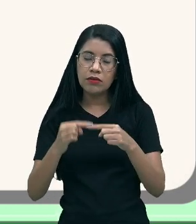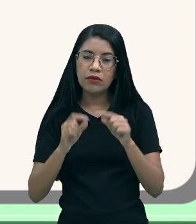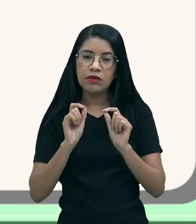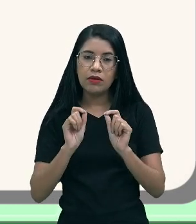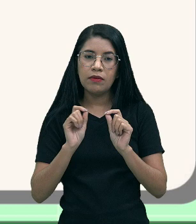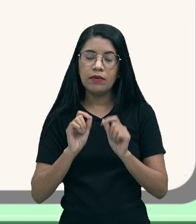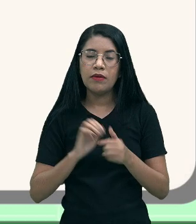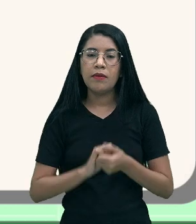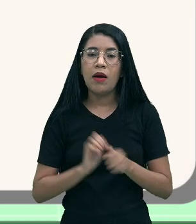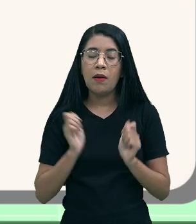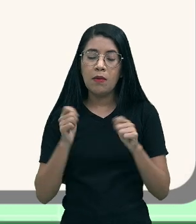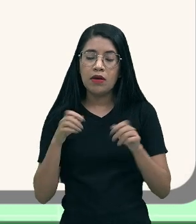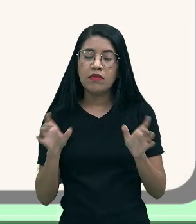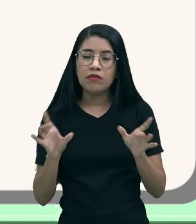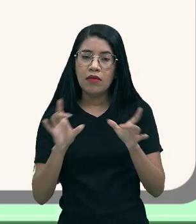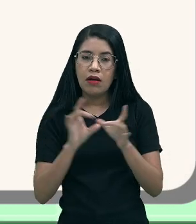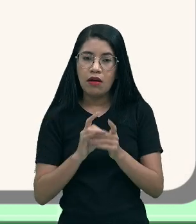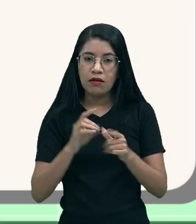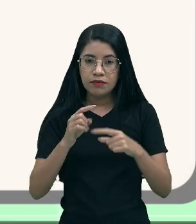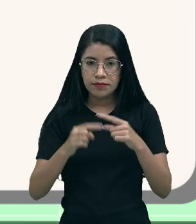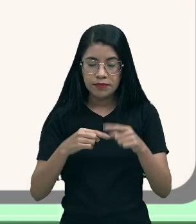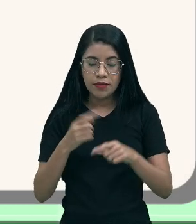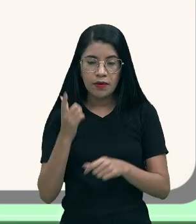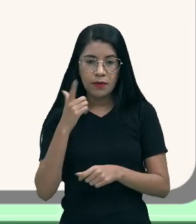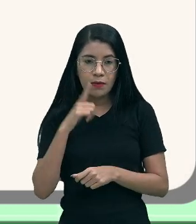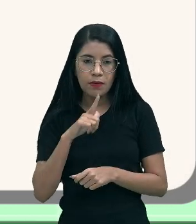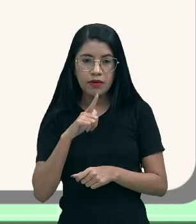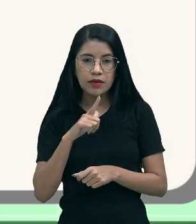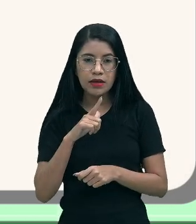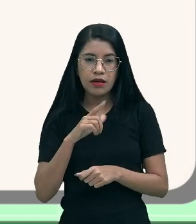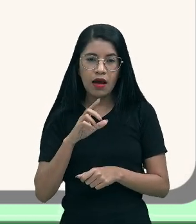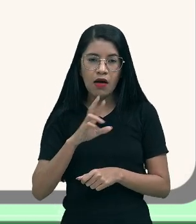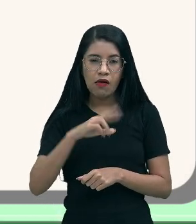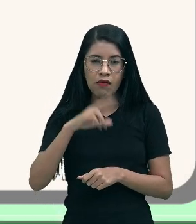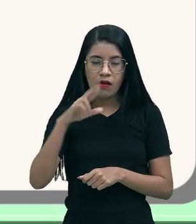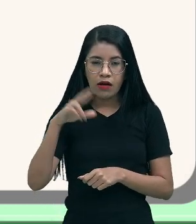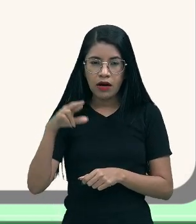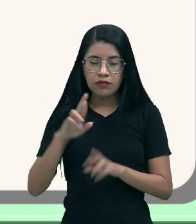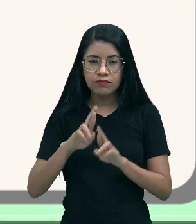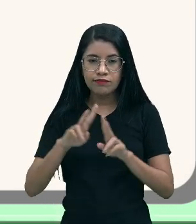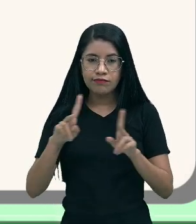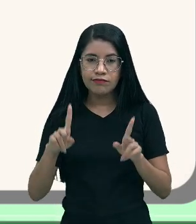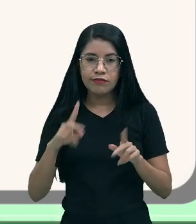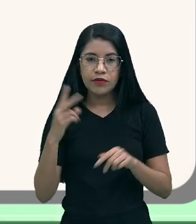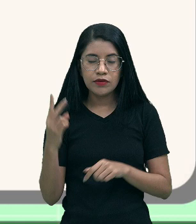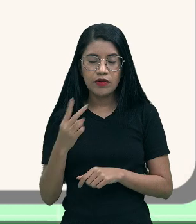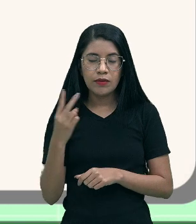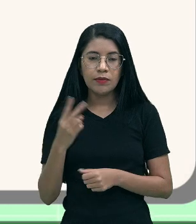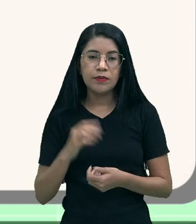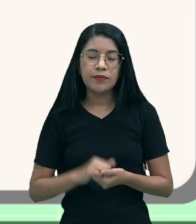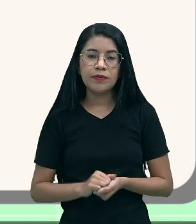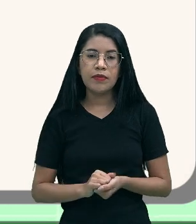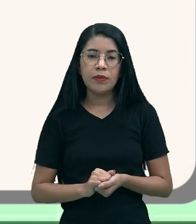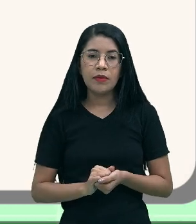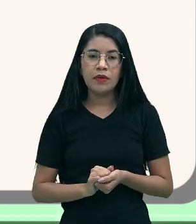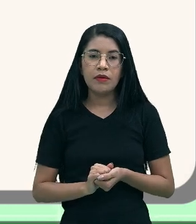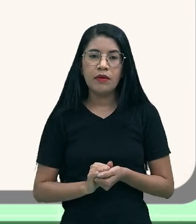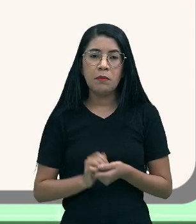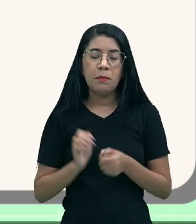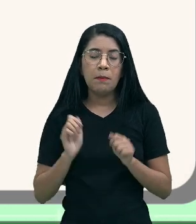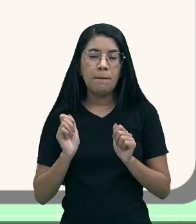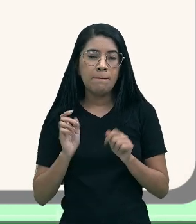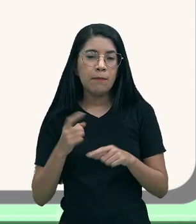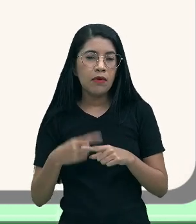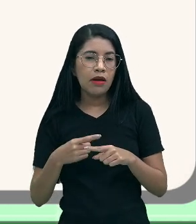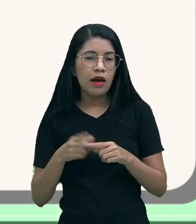pode associar resistores para conseguir valores de resistência diferentes, tá certo? Porque nem sempre eu vou ter disponível um